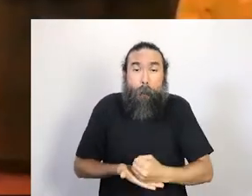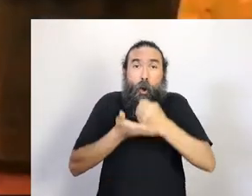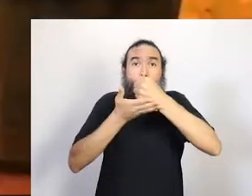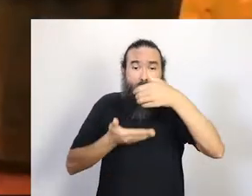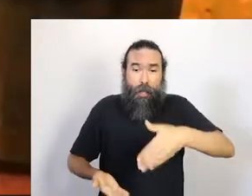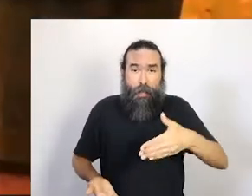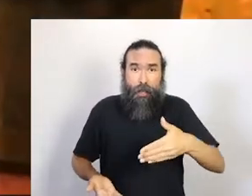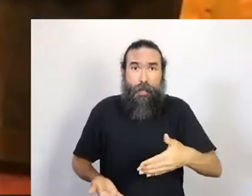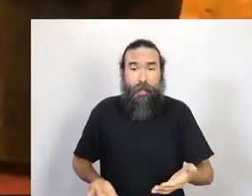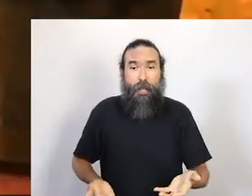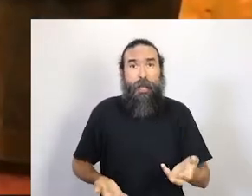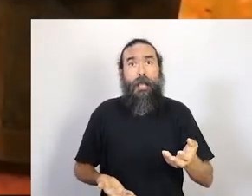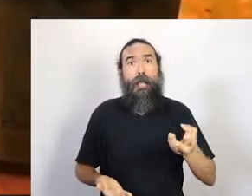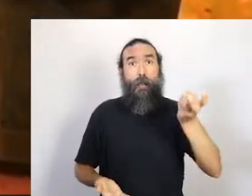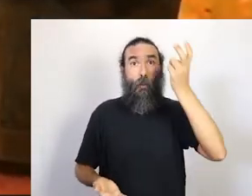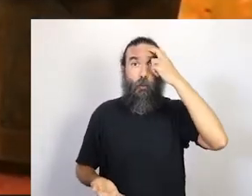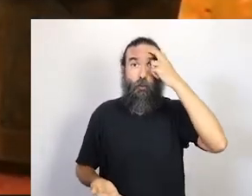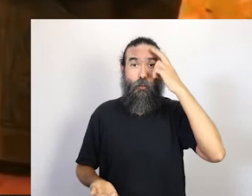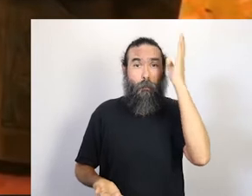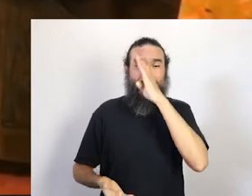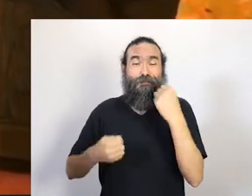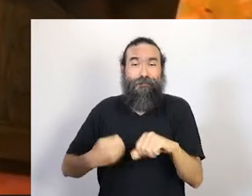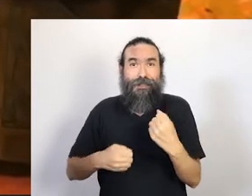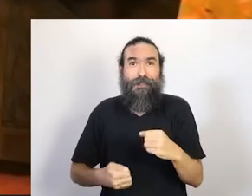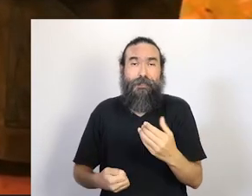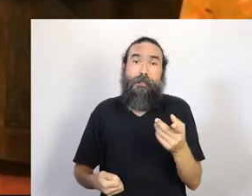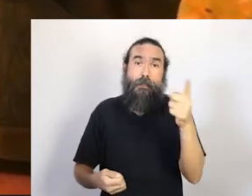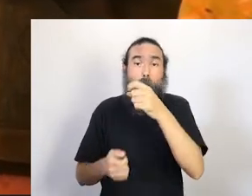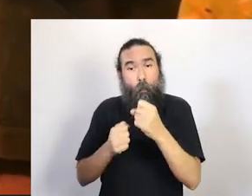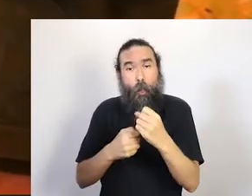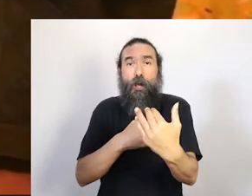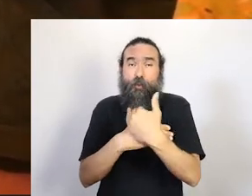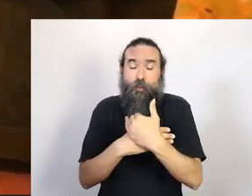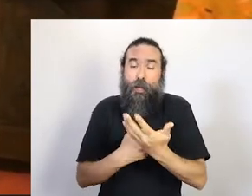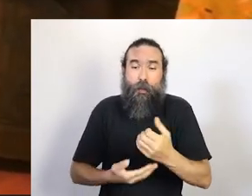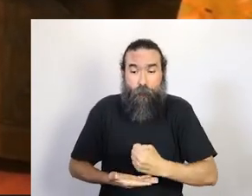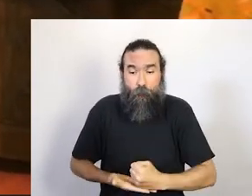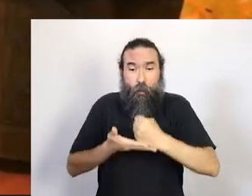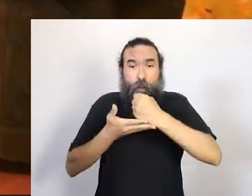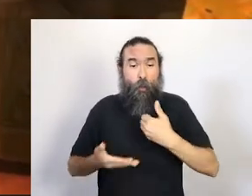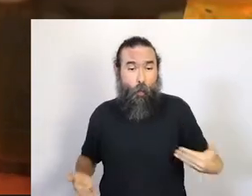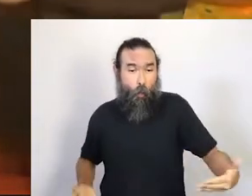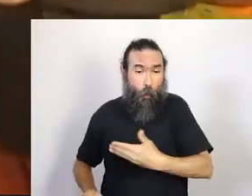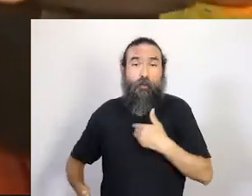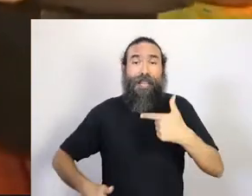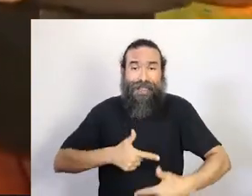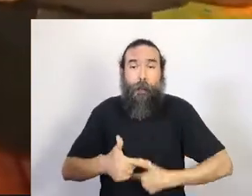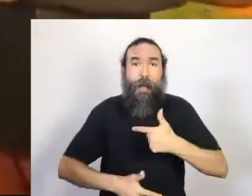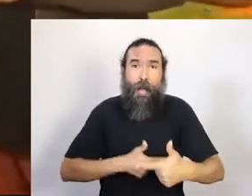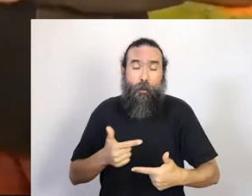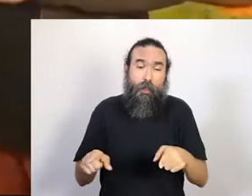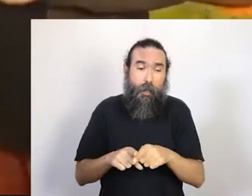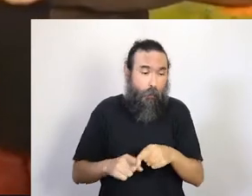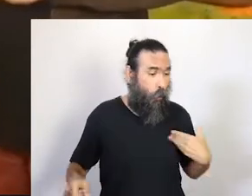puder contribuir nesse momento difícil para a cultura brasileira, vai ajudar muito aqui a fortalecer, né, o nosso trabalho e todas